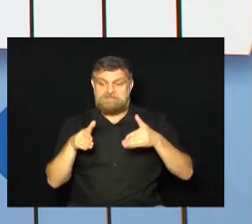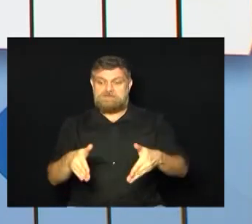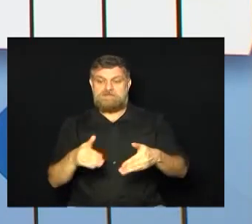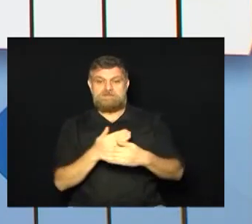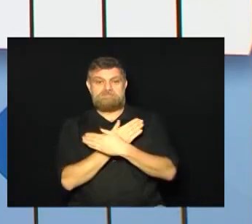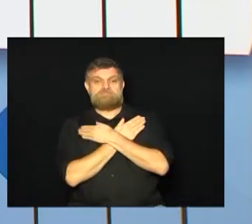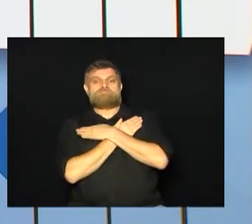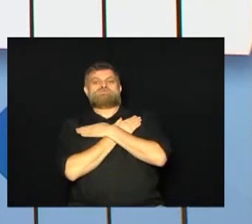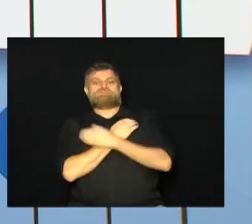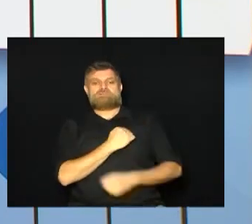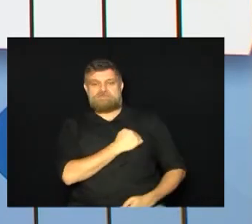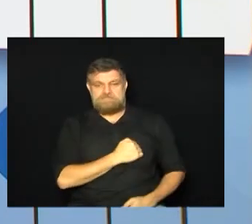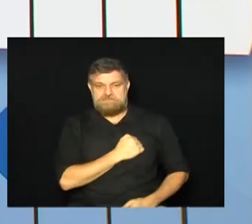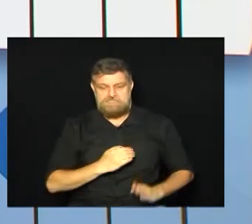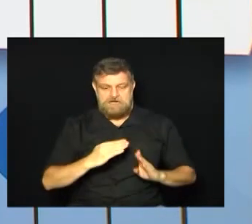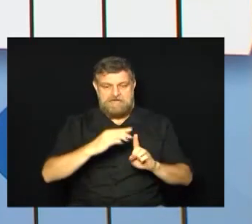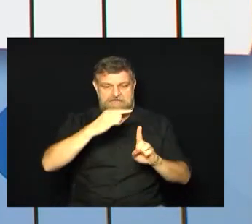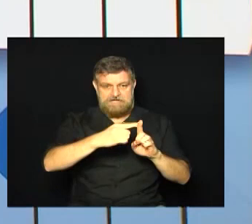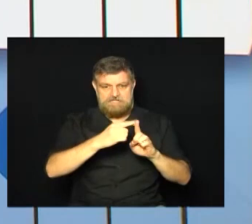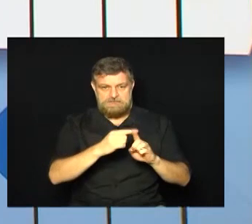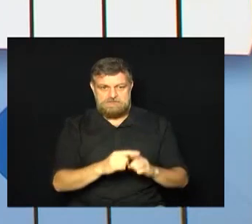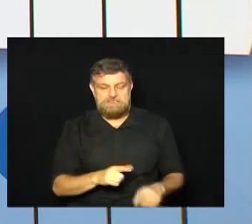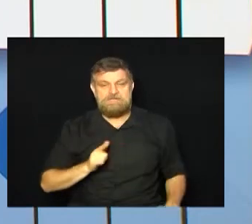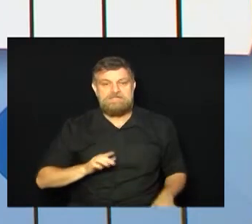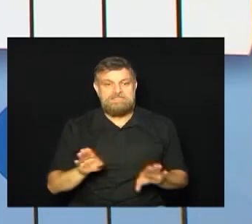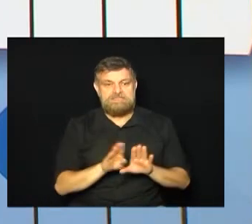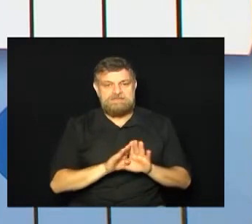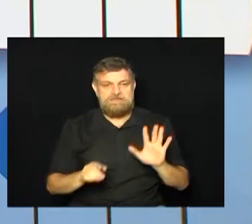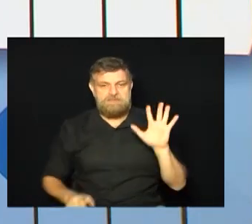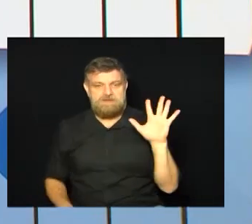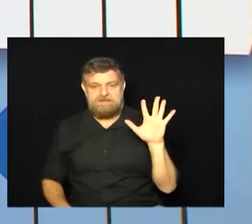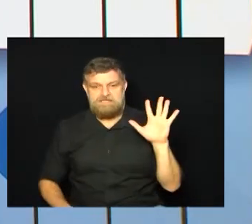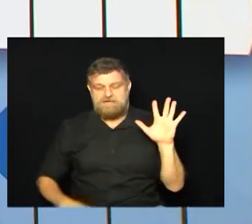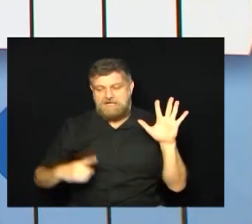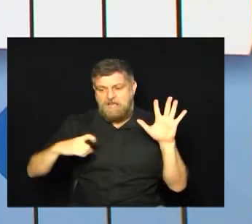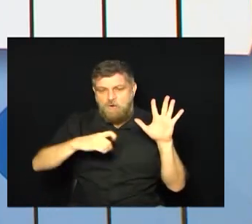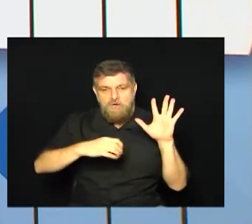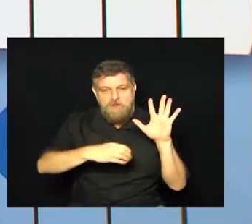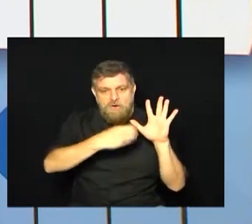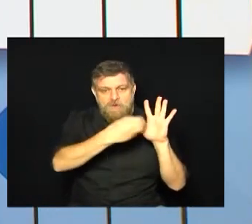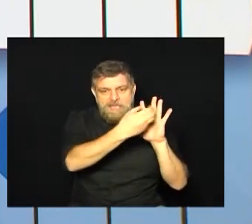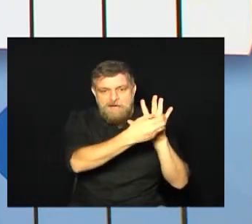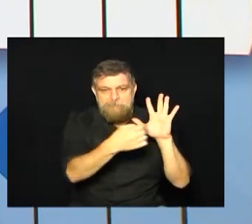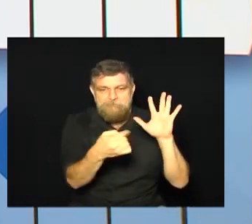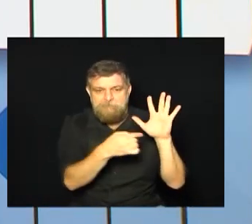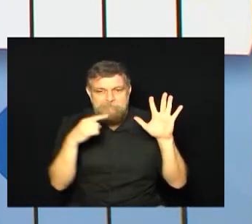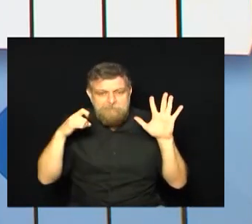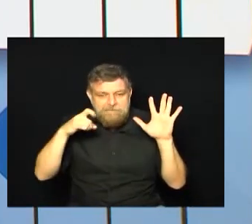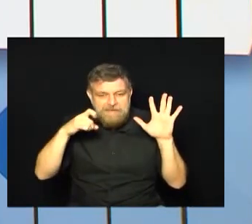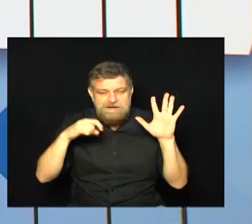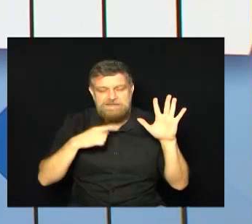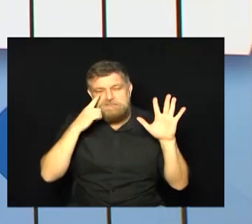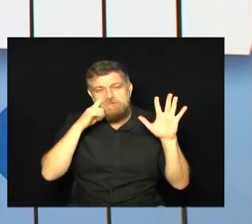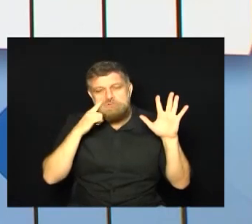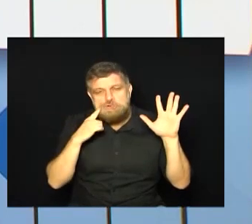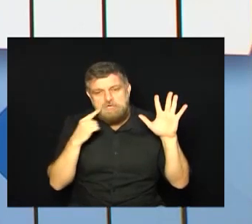na Capela do Fundão, a história da goiabeira que chora. A Capela do Fundão, que fica aqui na região da Abolição,